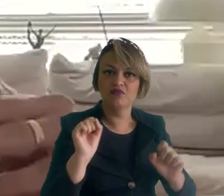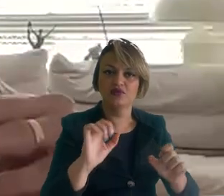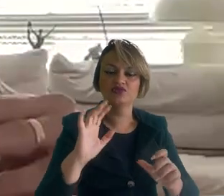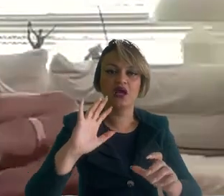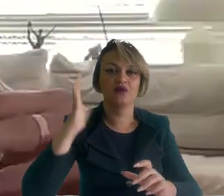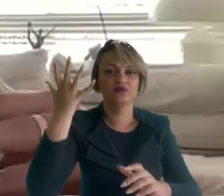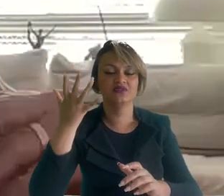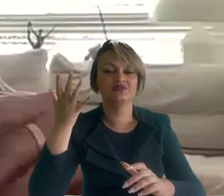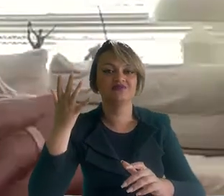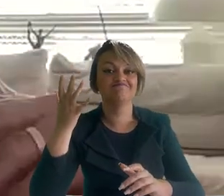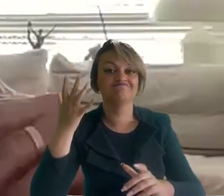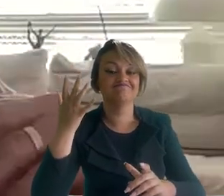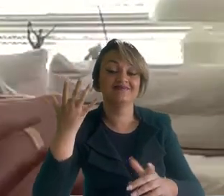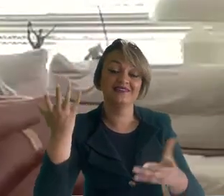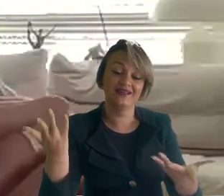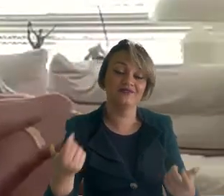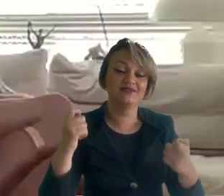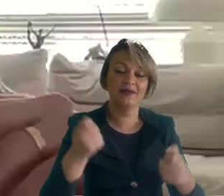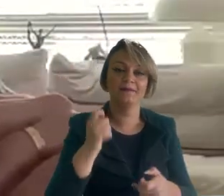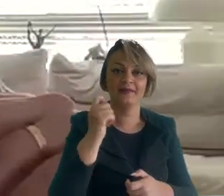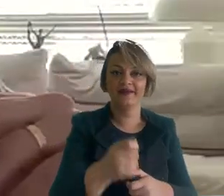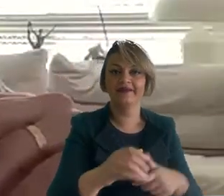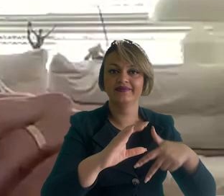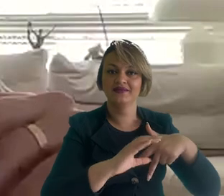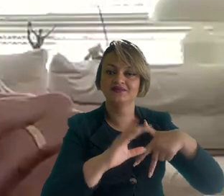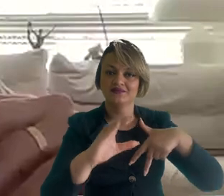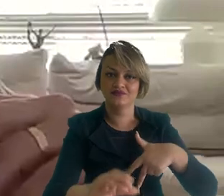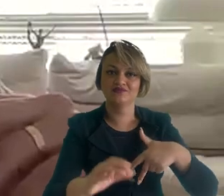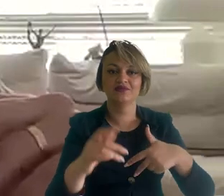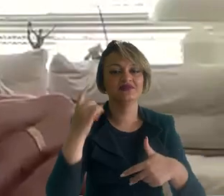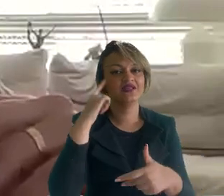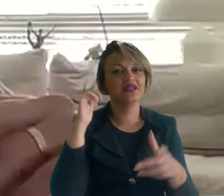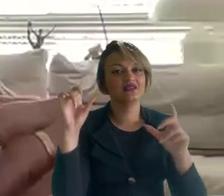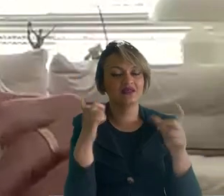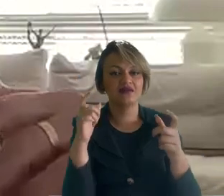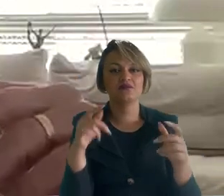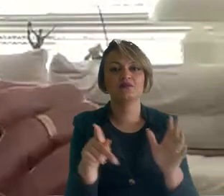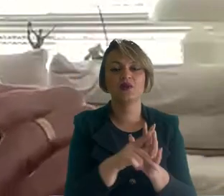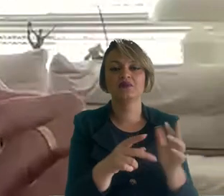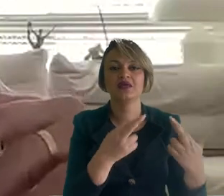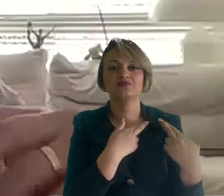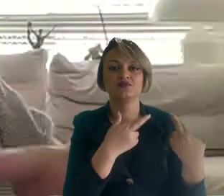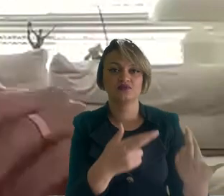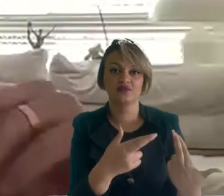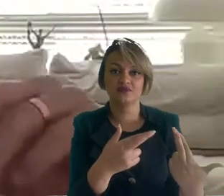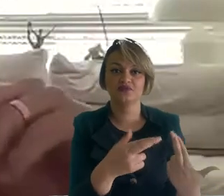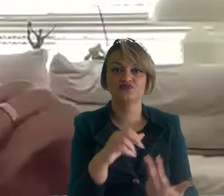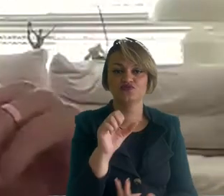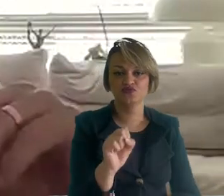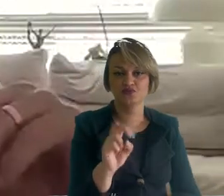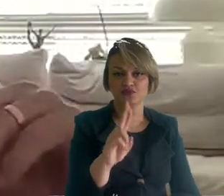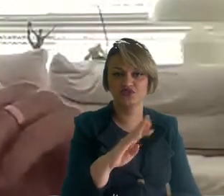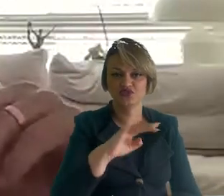de indenização que será analisada sobre o ponto de vista da responsabilidade subjetiva